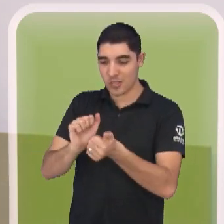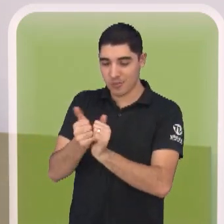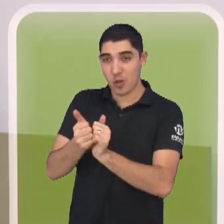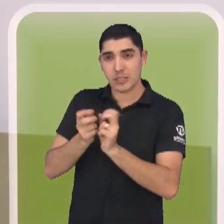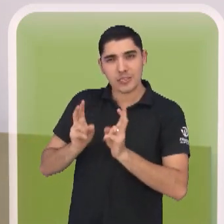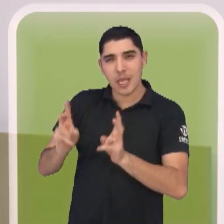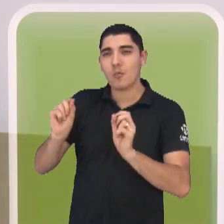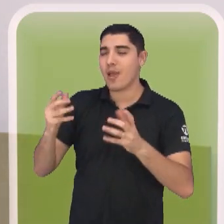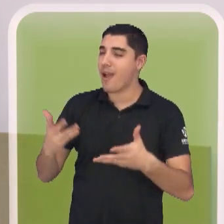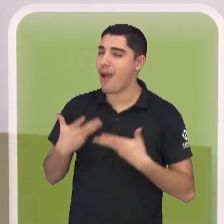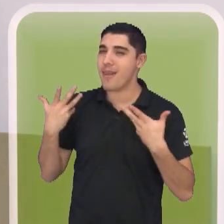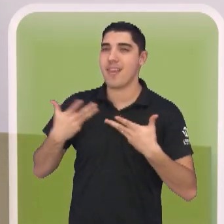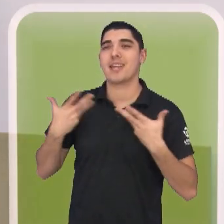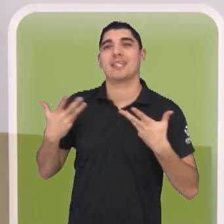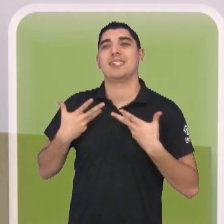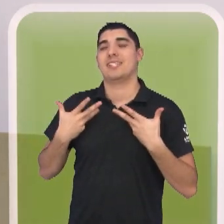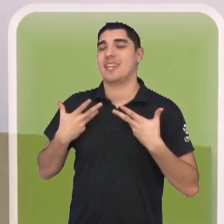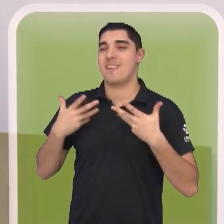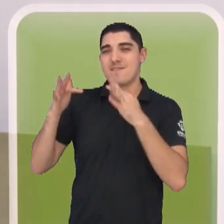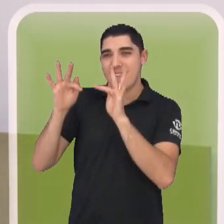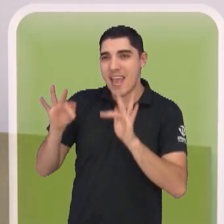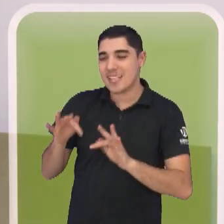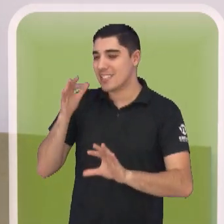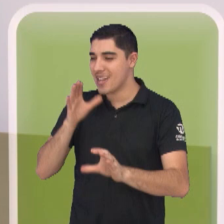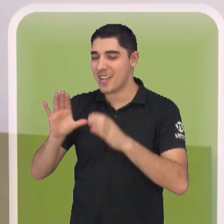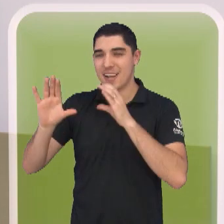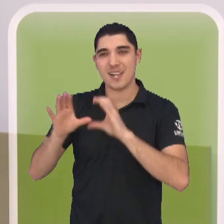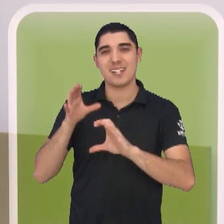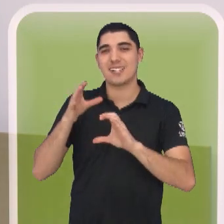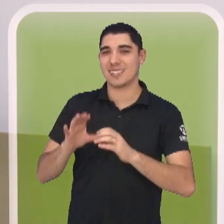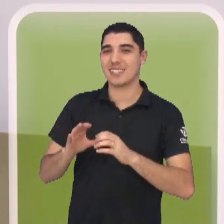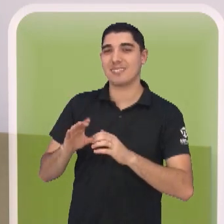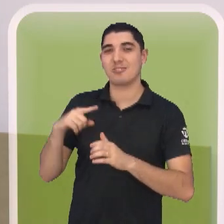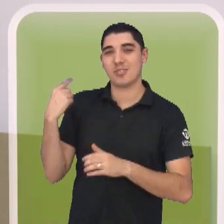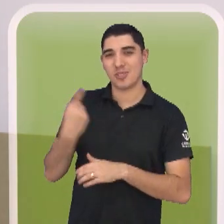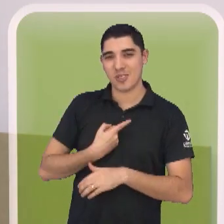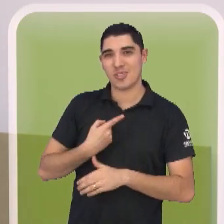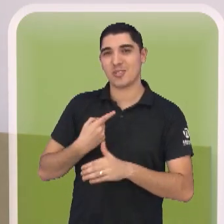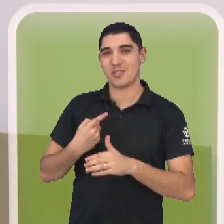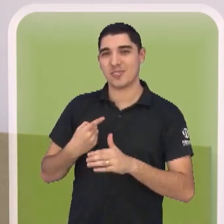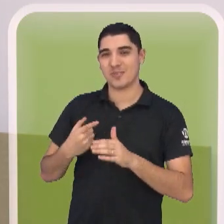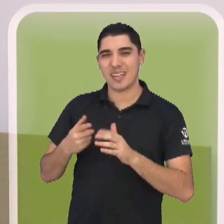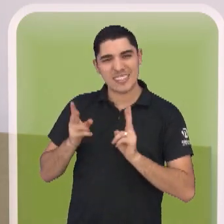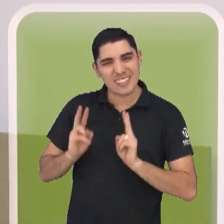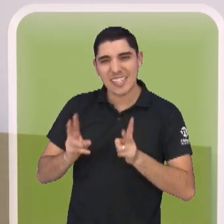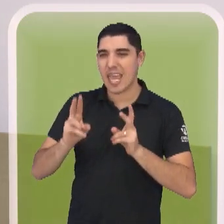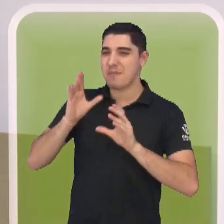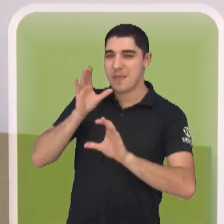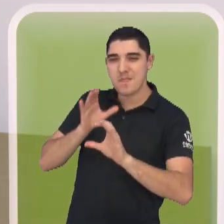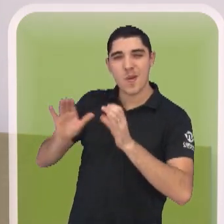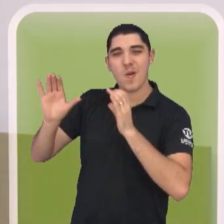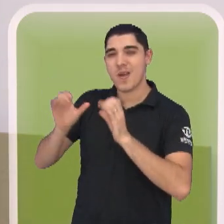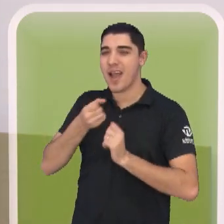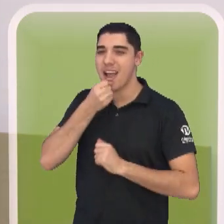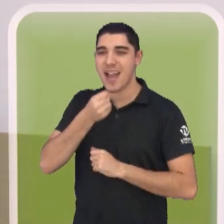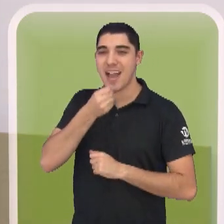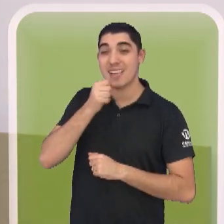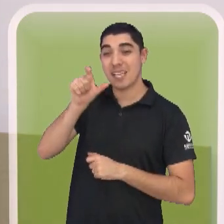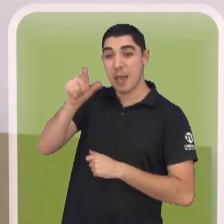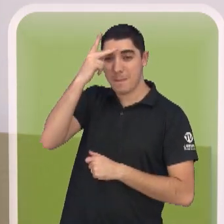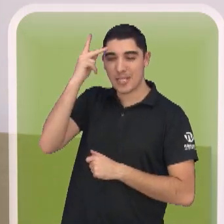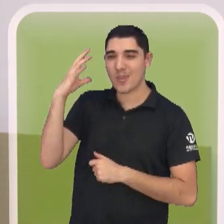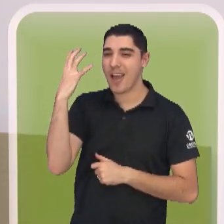Sports sempre com alegria alegre-se cantantes para ser um ah a gente sempre canta canta e canta